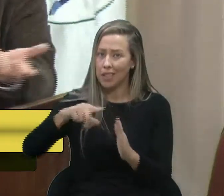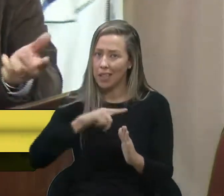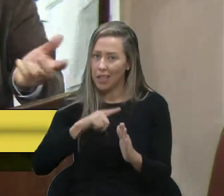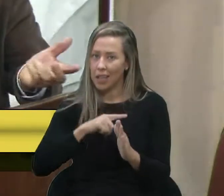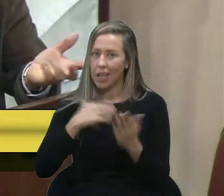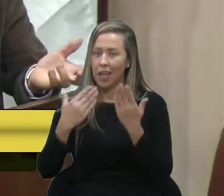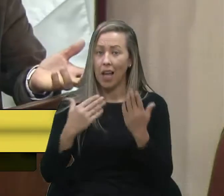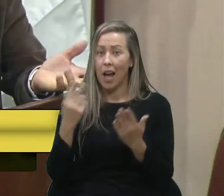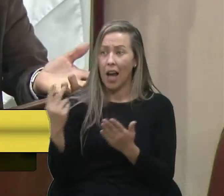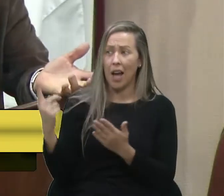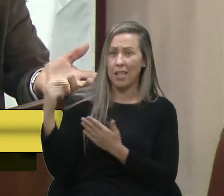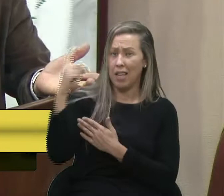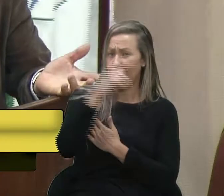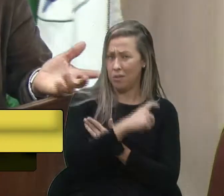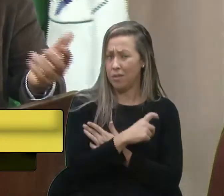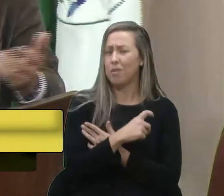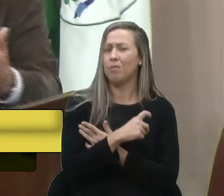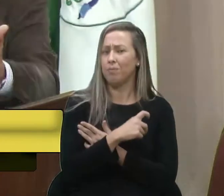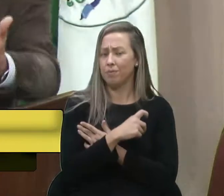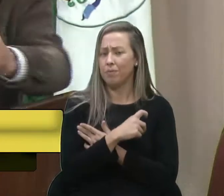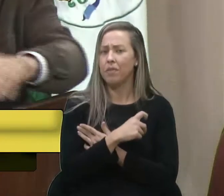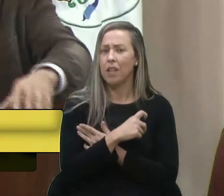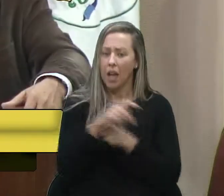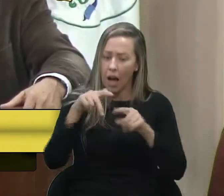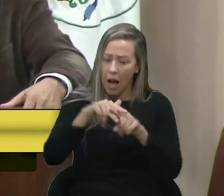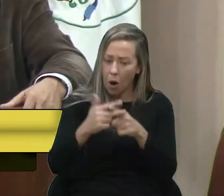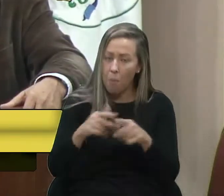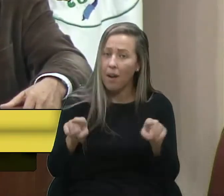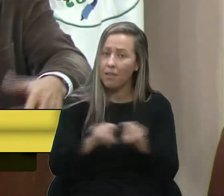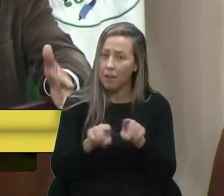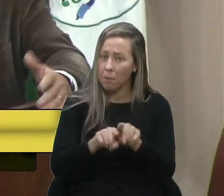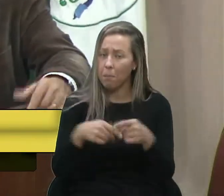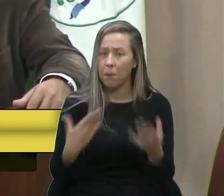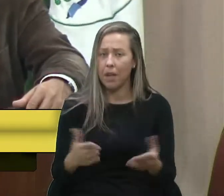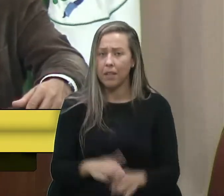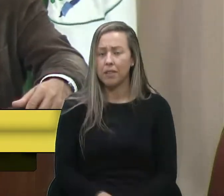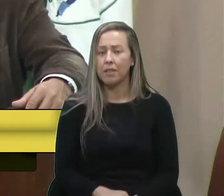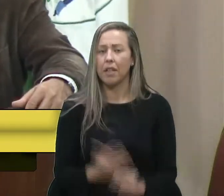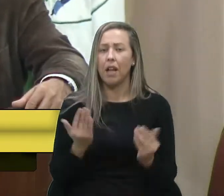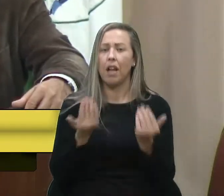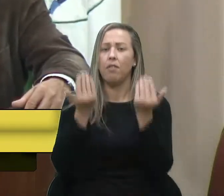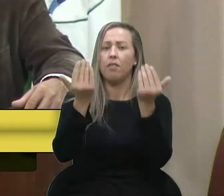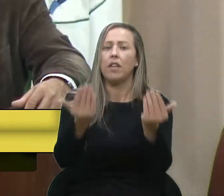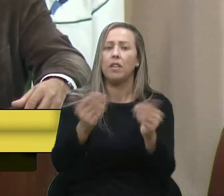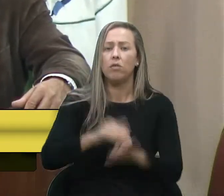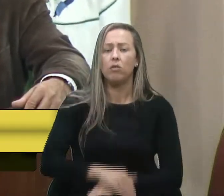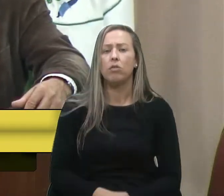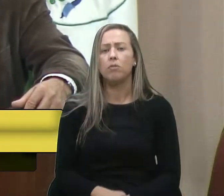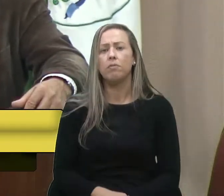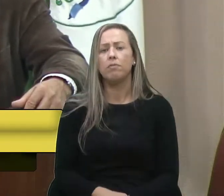Aí fica difícil. O resultado vem ali na frente.